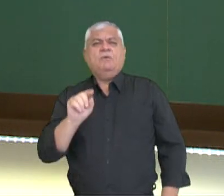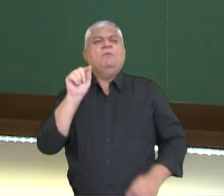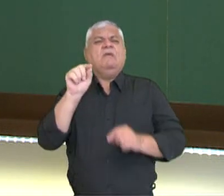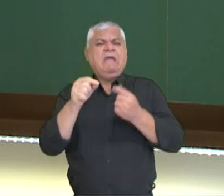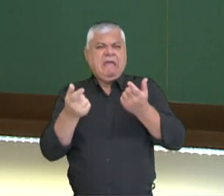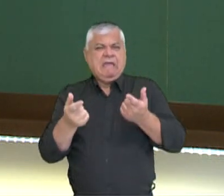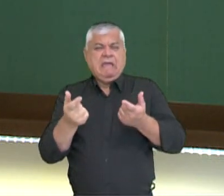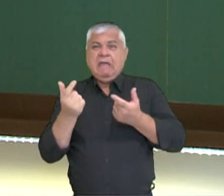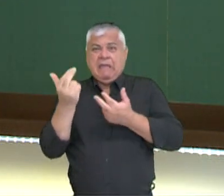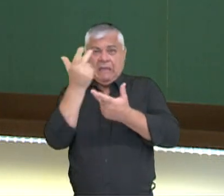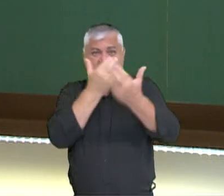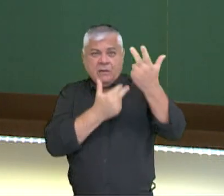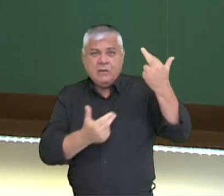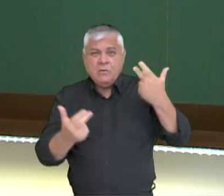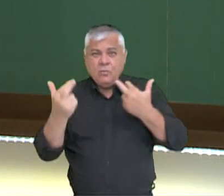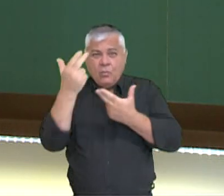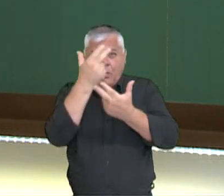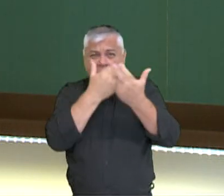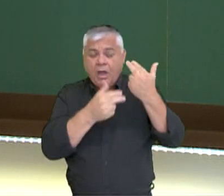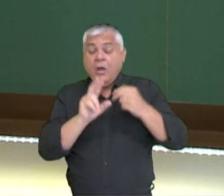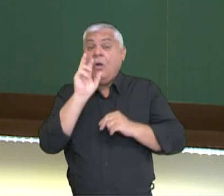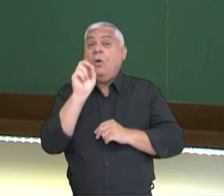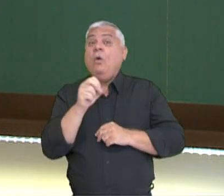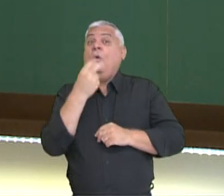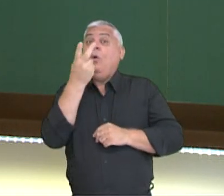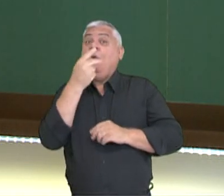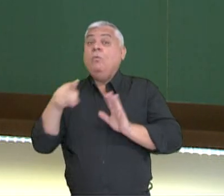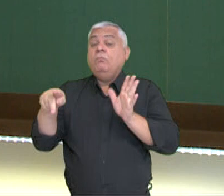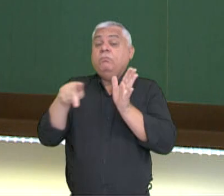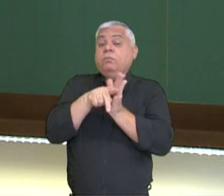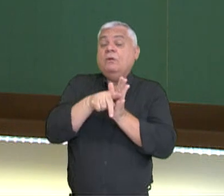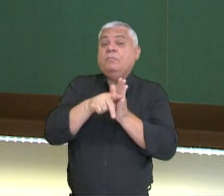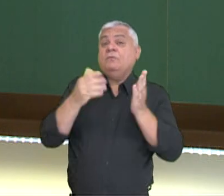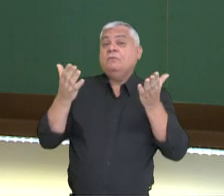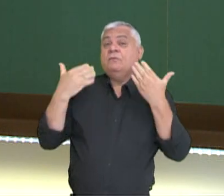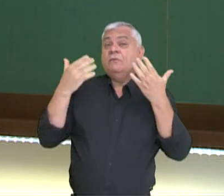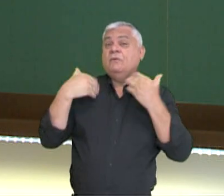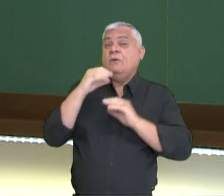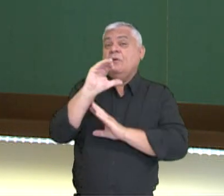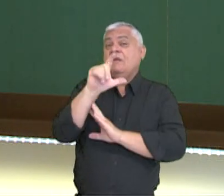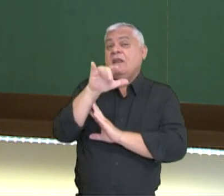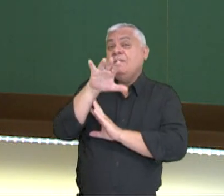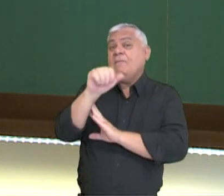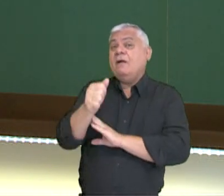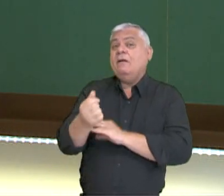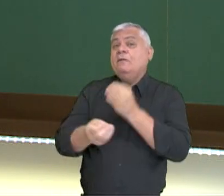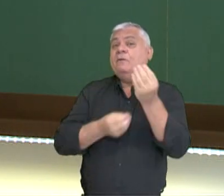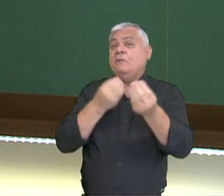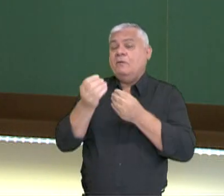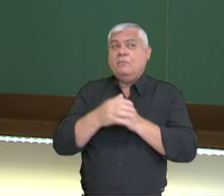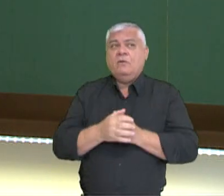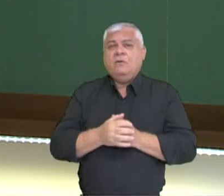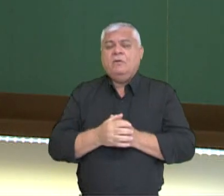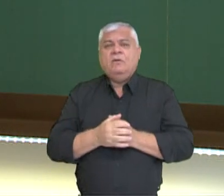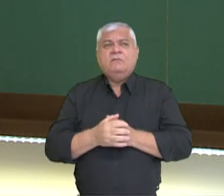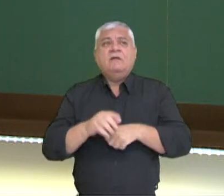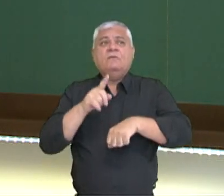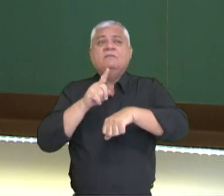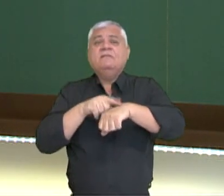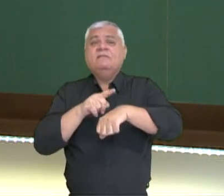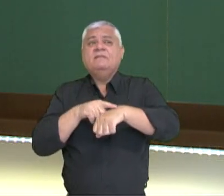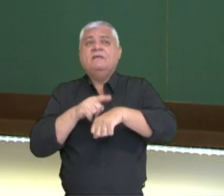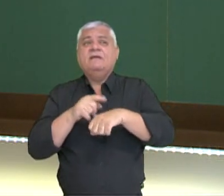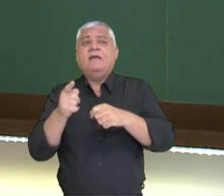é semelhante ou compõe o clima? Quando eu penso em tempo atmosférico, eu penso